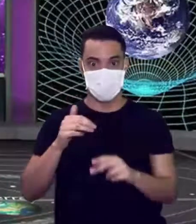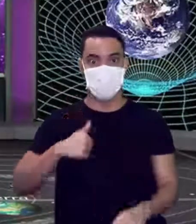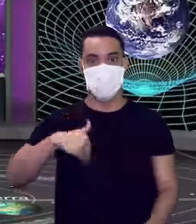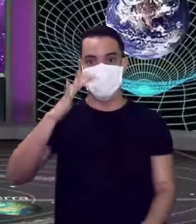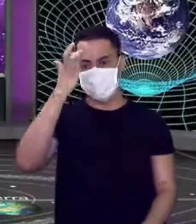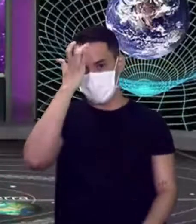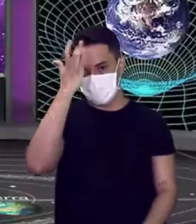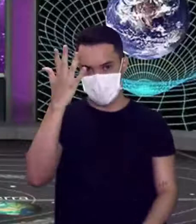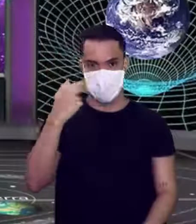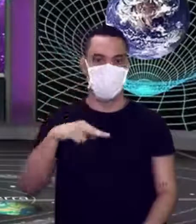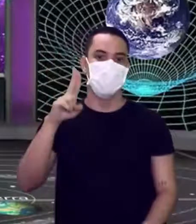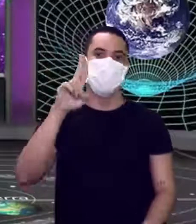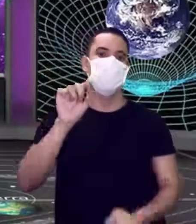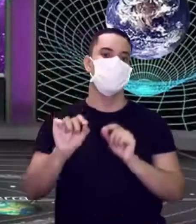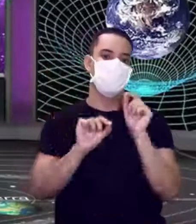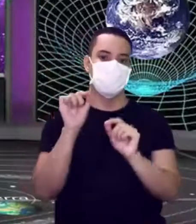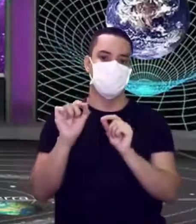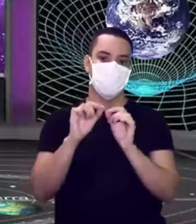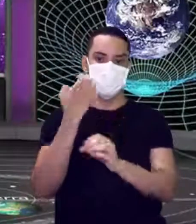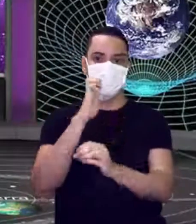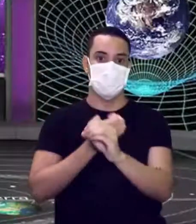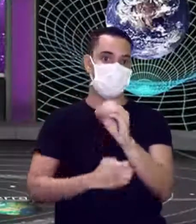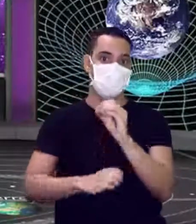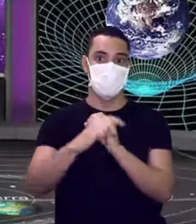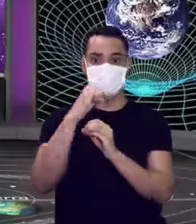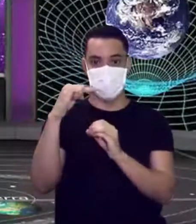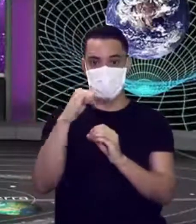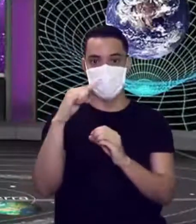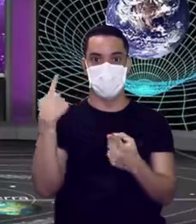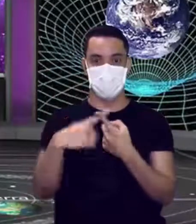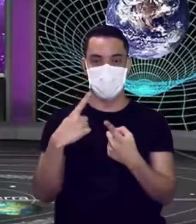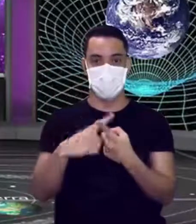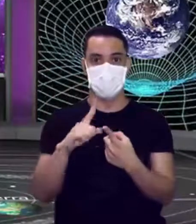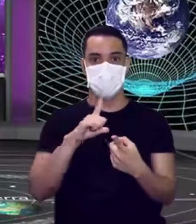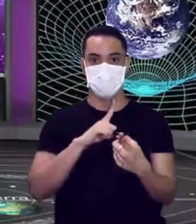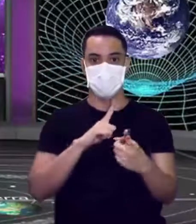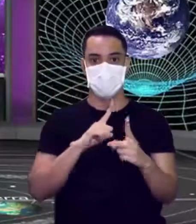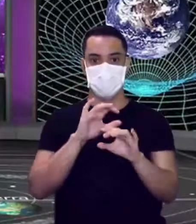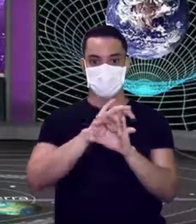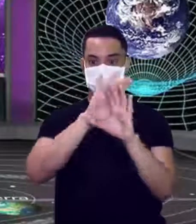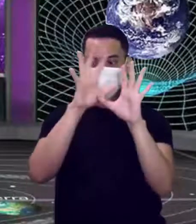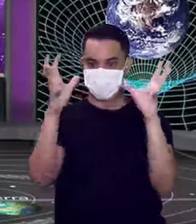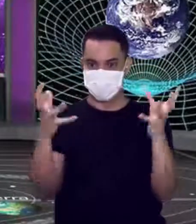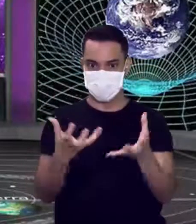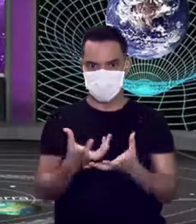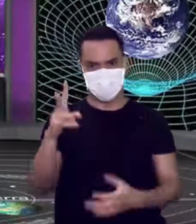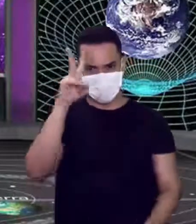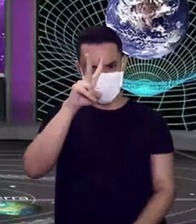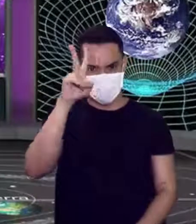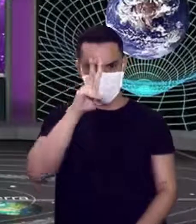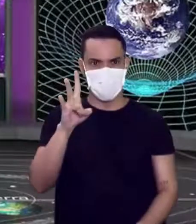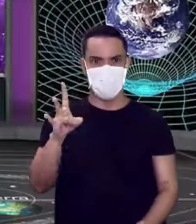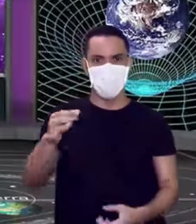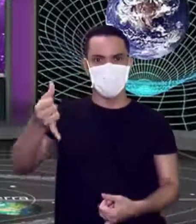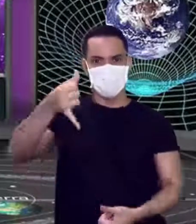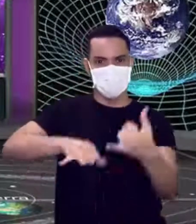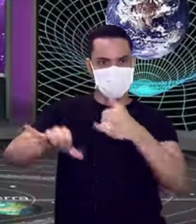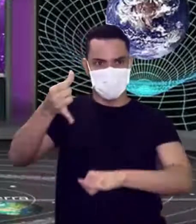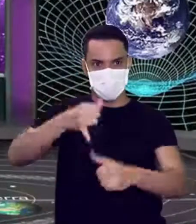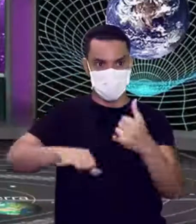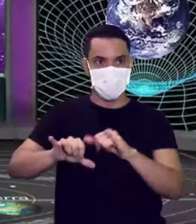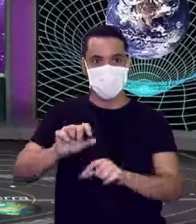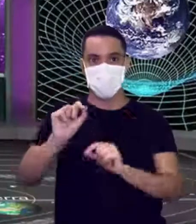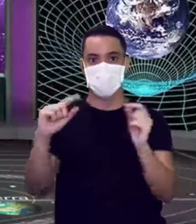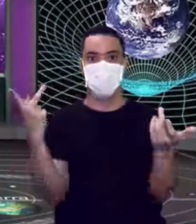fácil trabalhar com o quê? Com os elétrons, que estão lá naquelas últimas camadinhas. Lembram disso lá de química? Então, o que